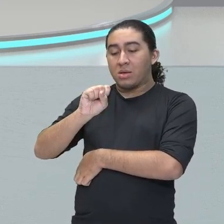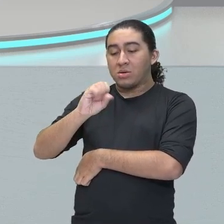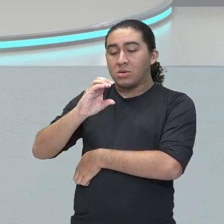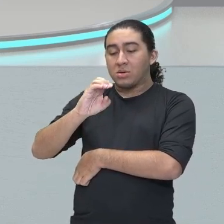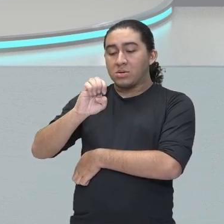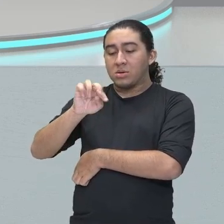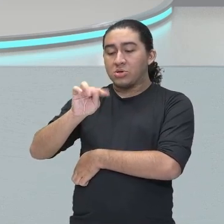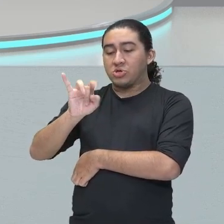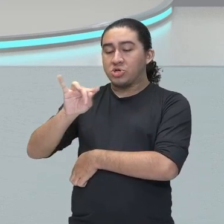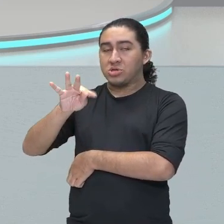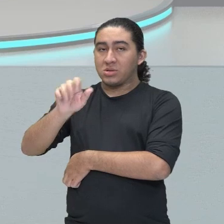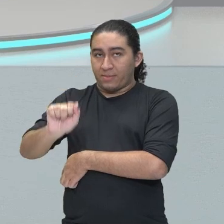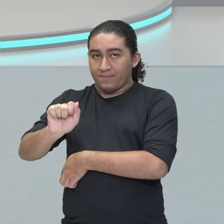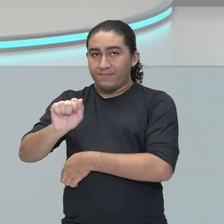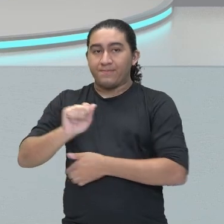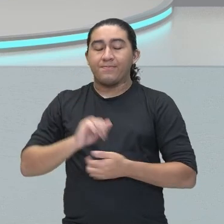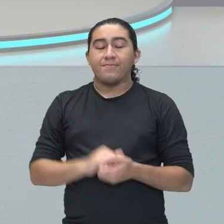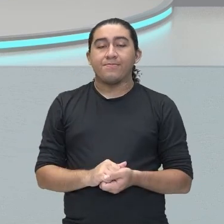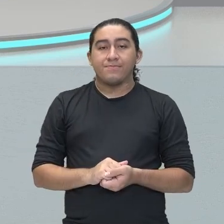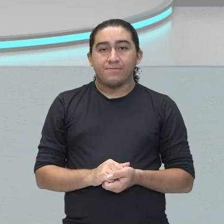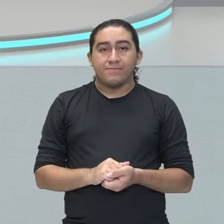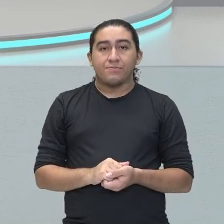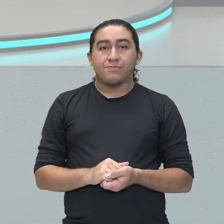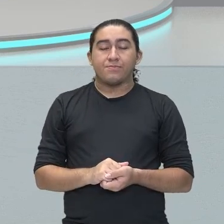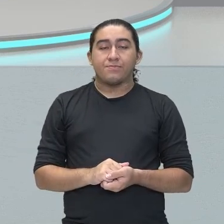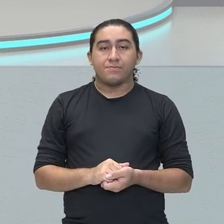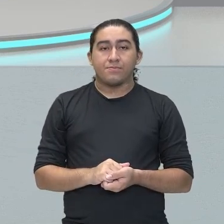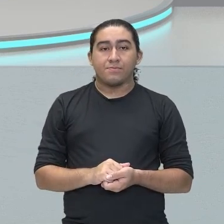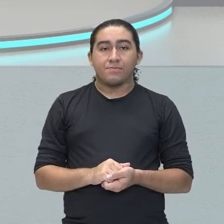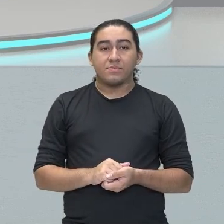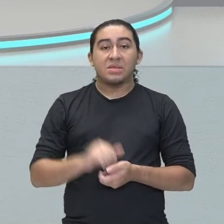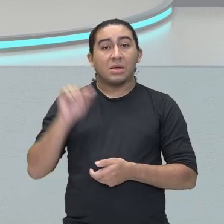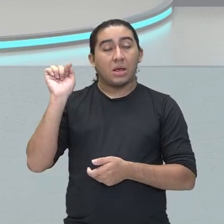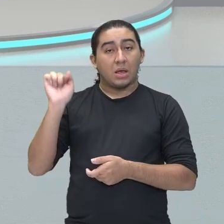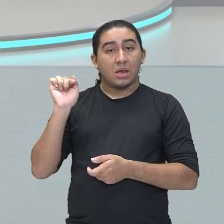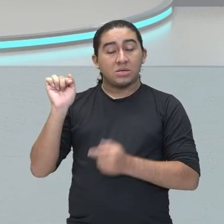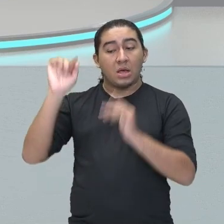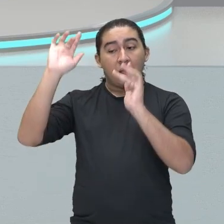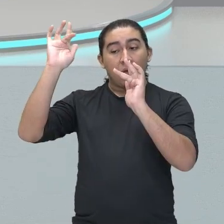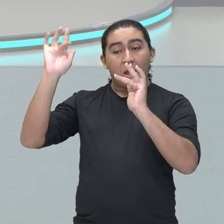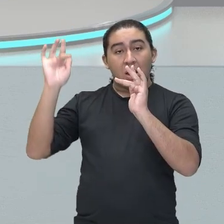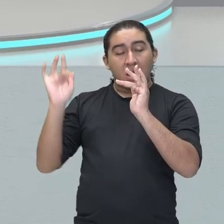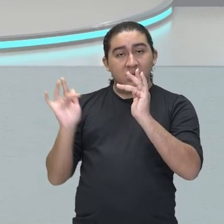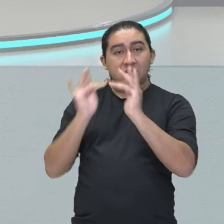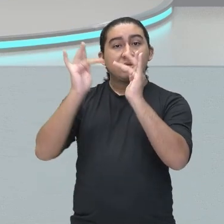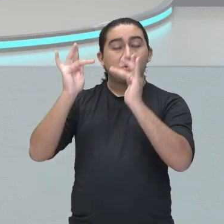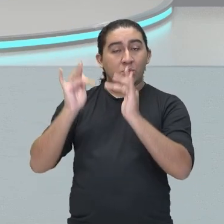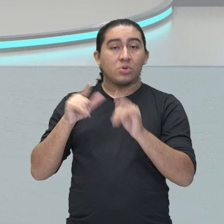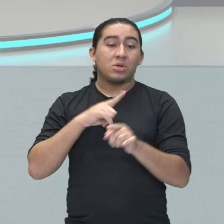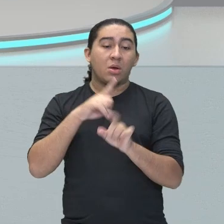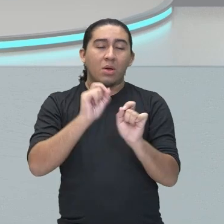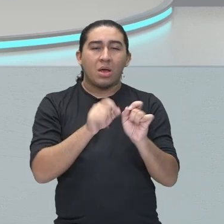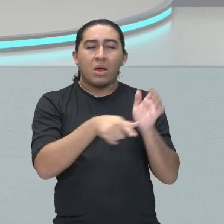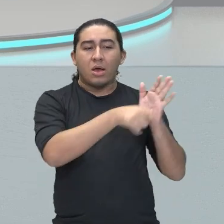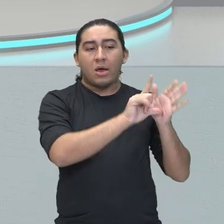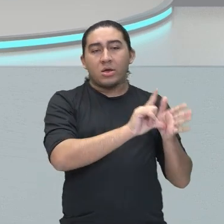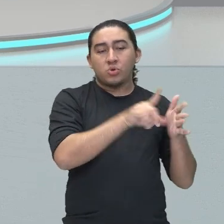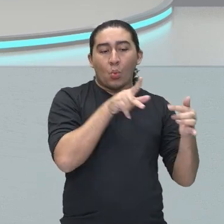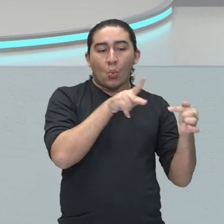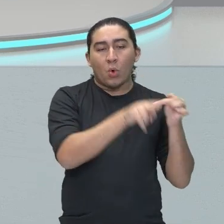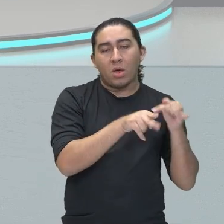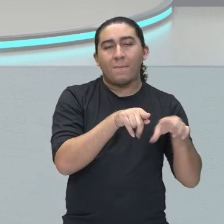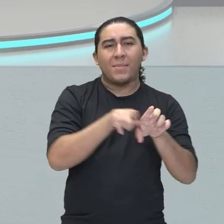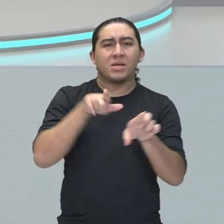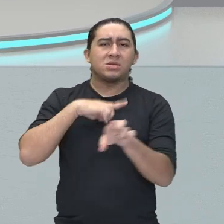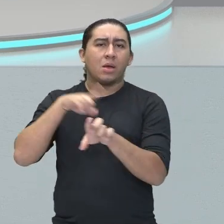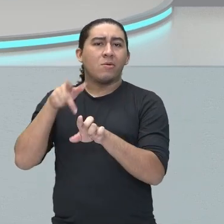tá bom? Então, o classicismo vem aí romper com tudo que estava antes, porém ainda tem um